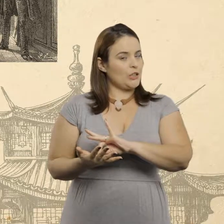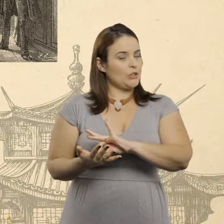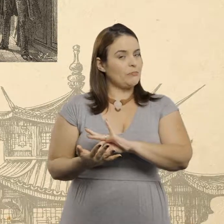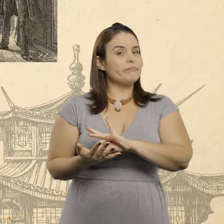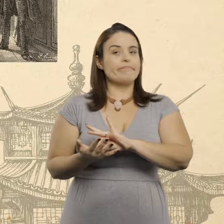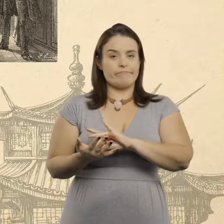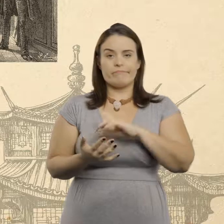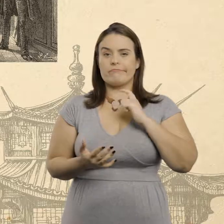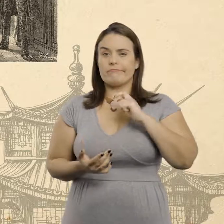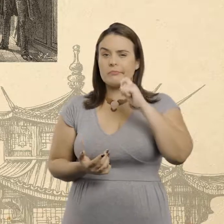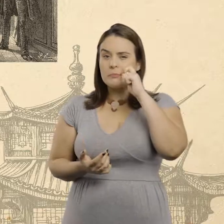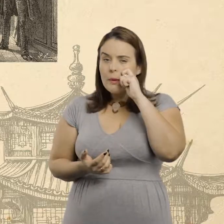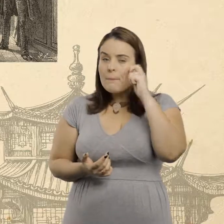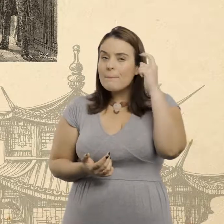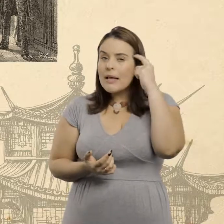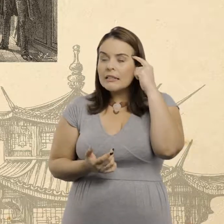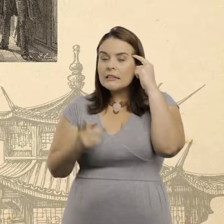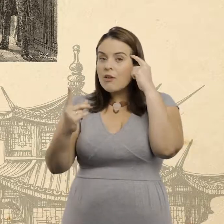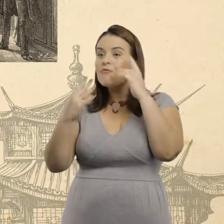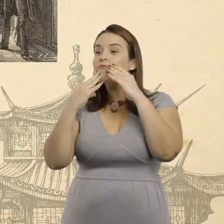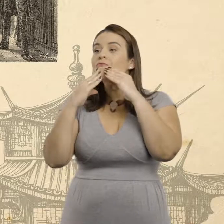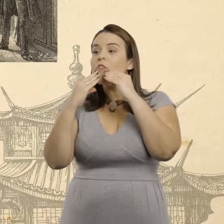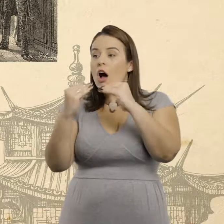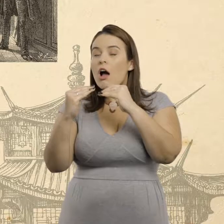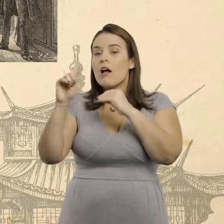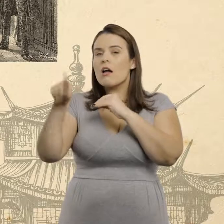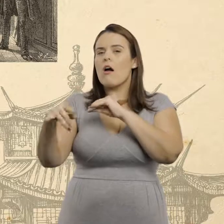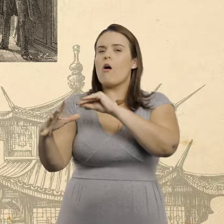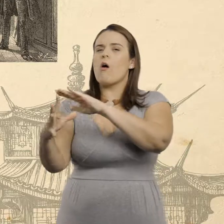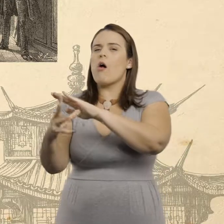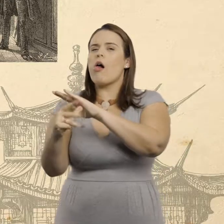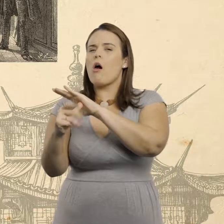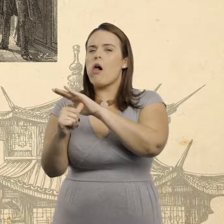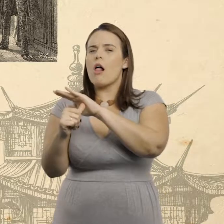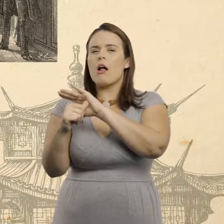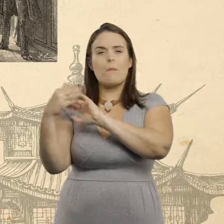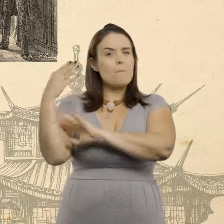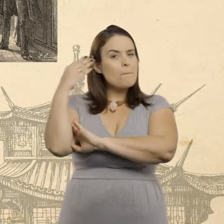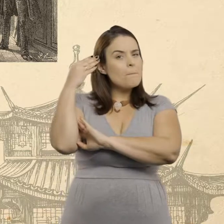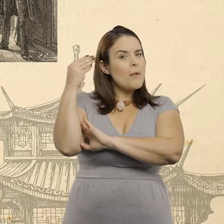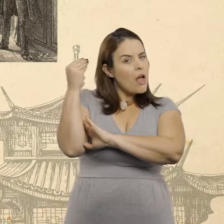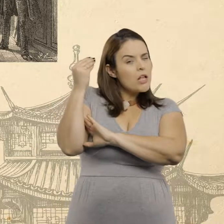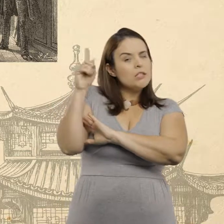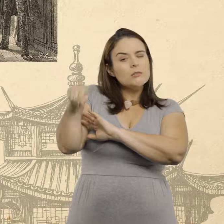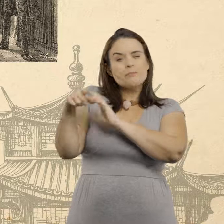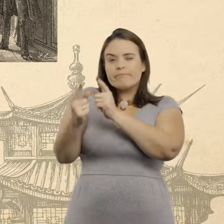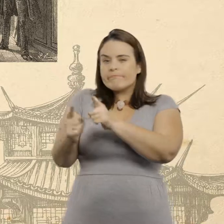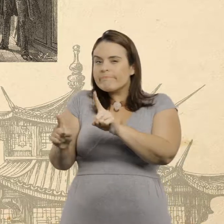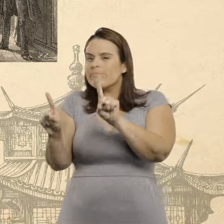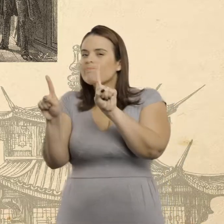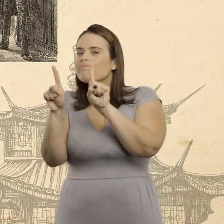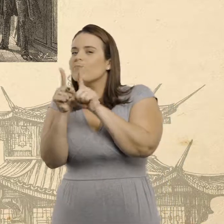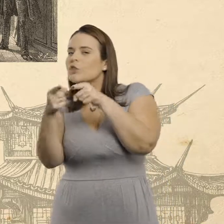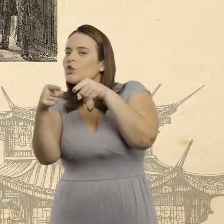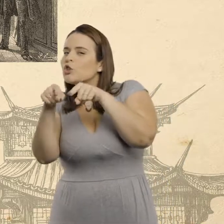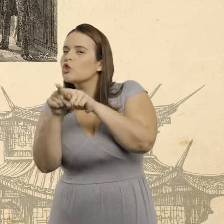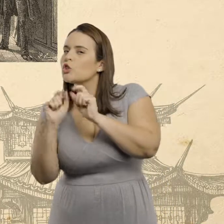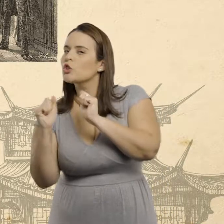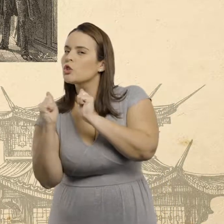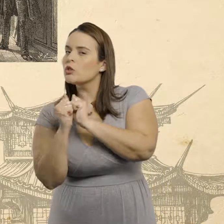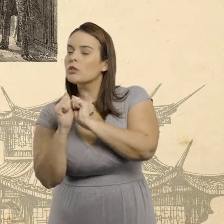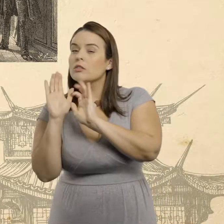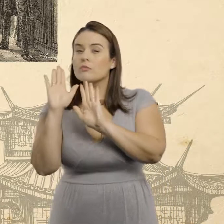Fix contaria a verdade para Passepartout. O detetive Fix pensava que o Sr. Fogg era um ladrão e que Passepartout era